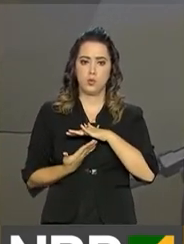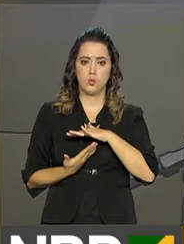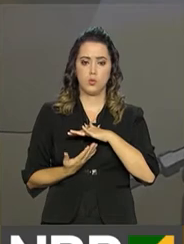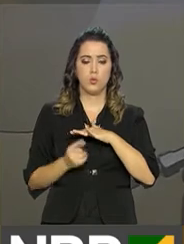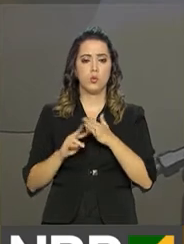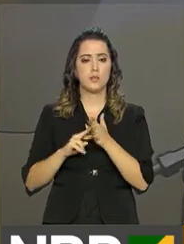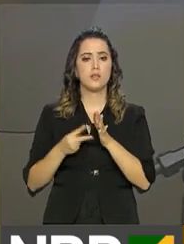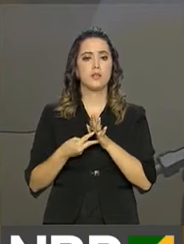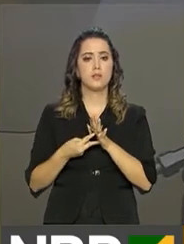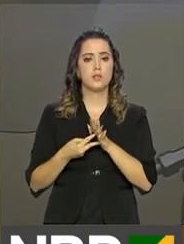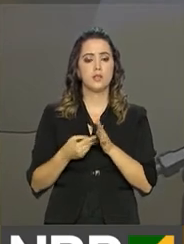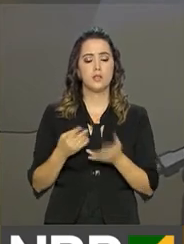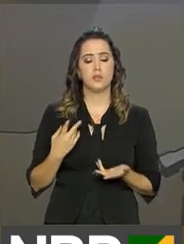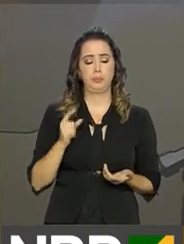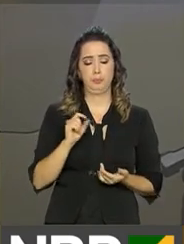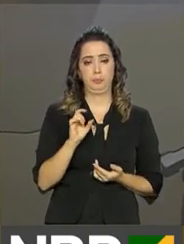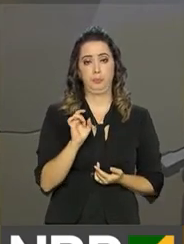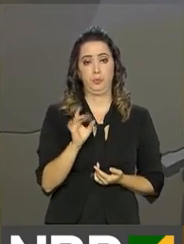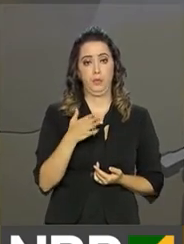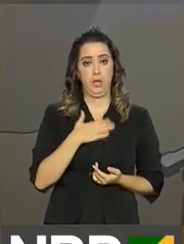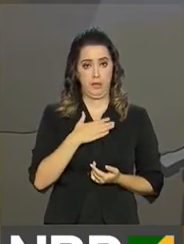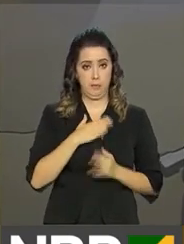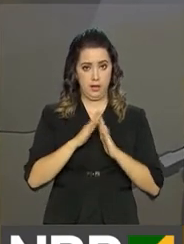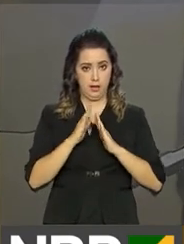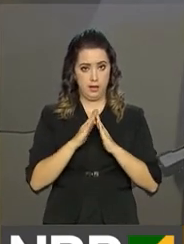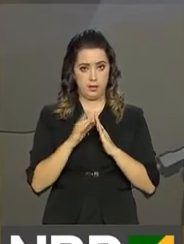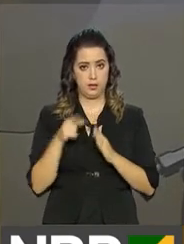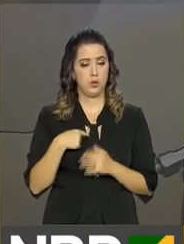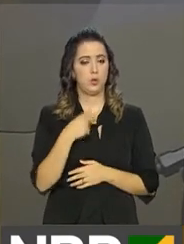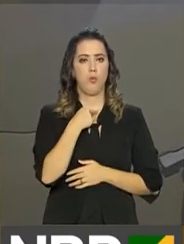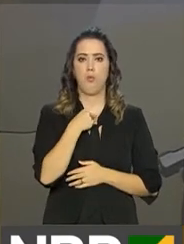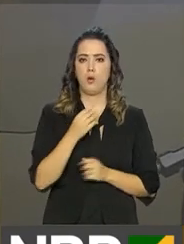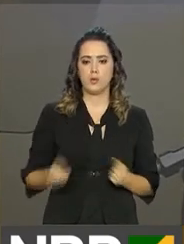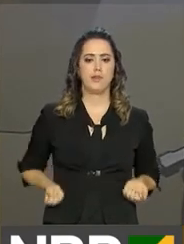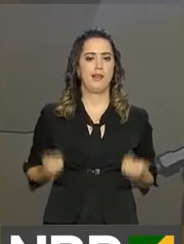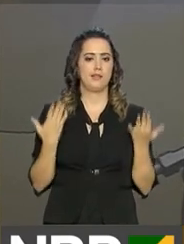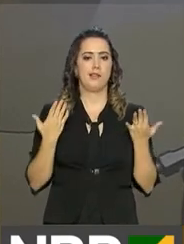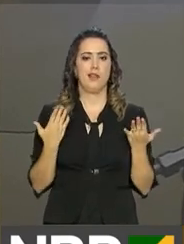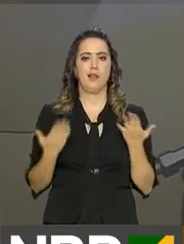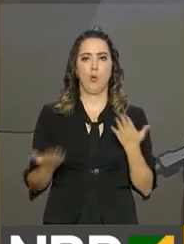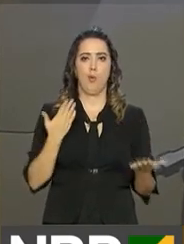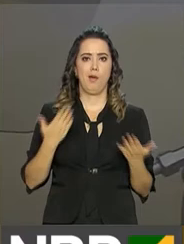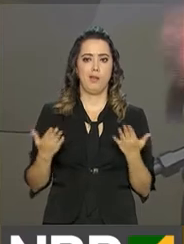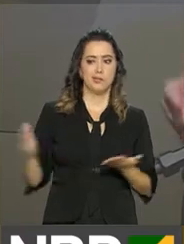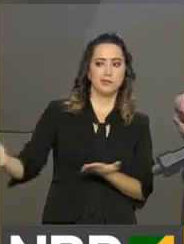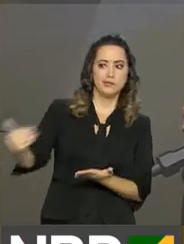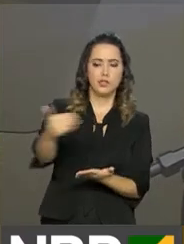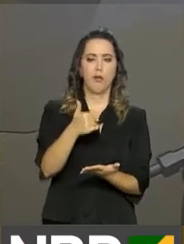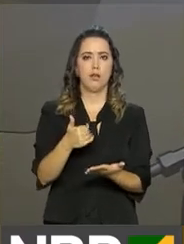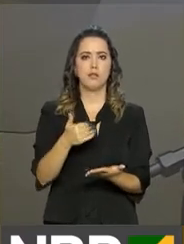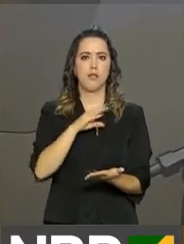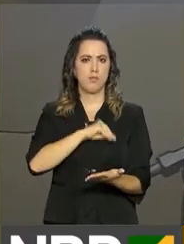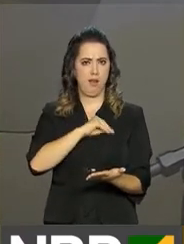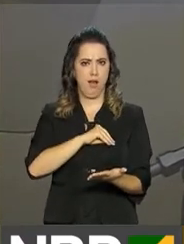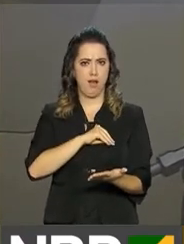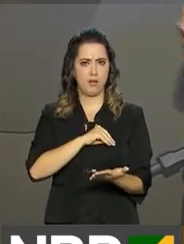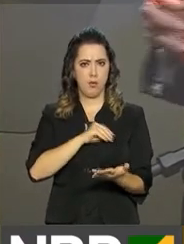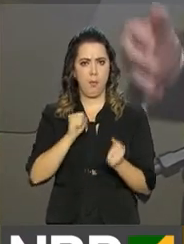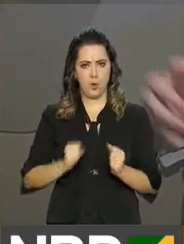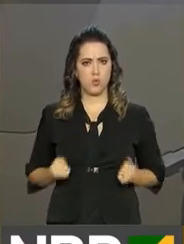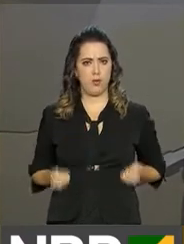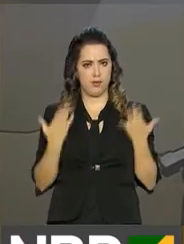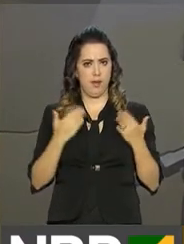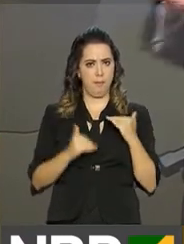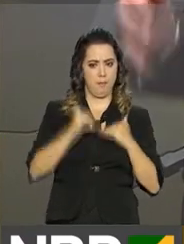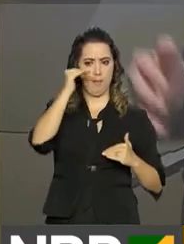essa expressão, isso significa o seguinte: na minha casa eu não posso gastar mais do que ganho, porque se eu gastar mais do que ganho,